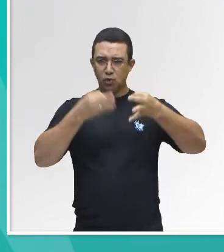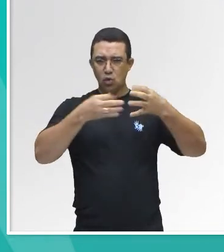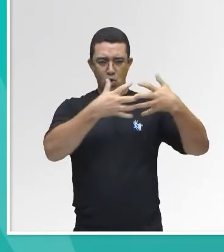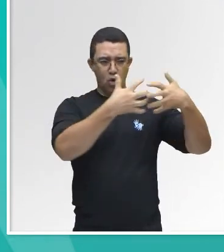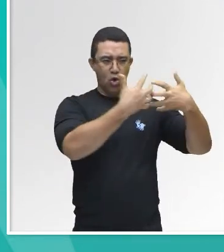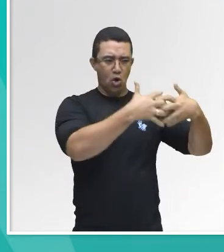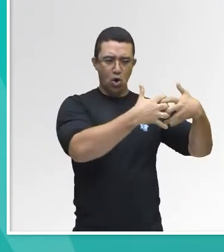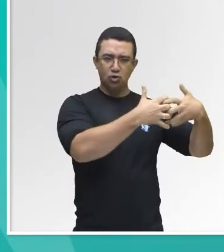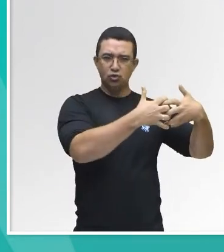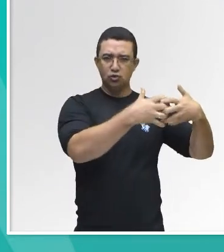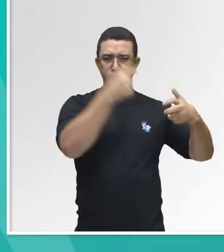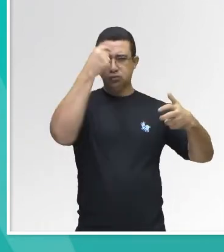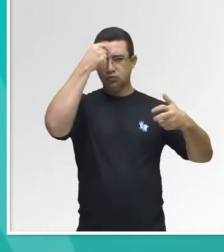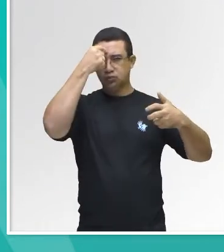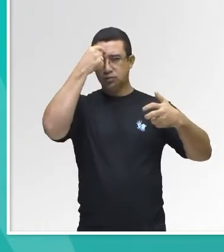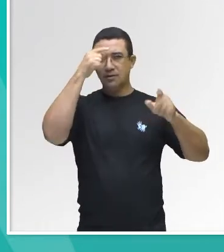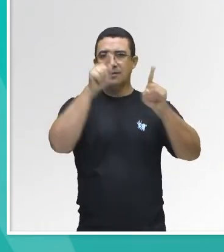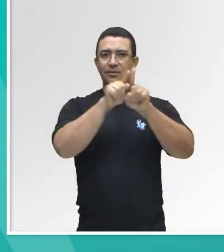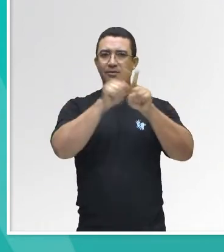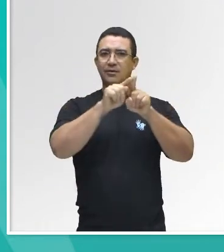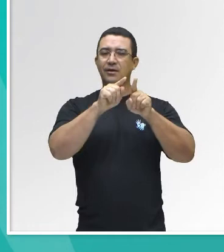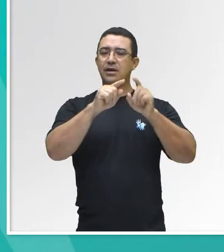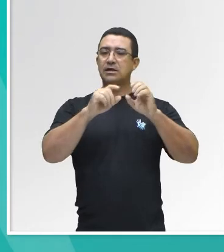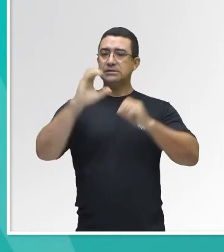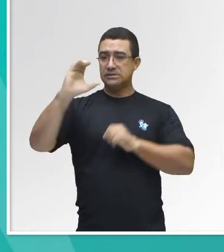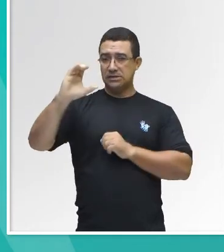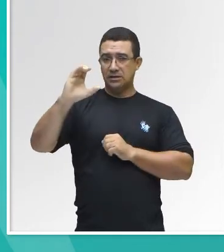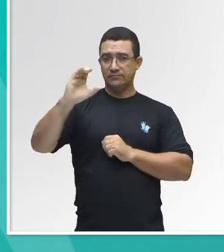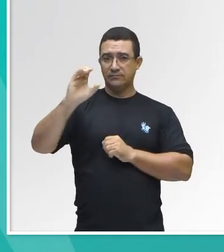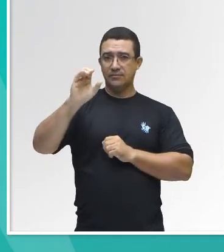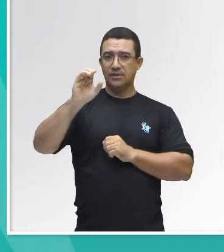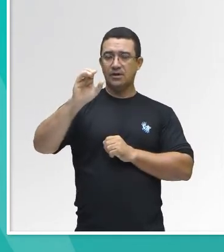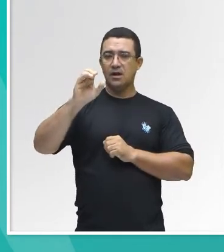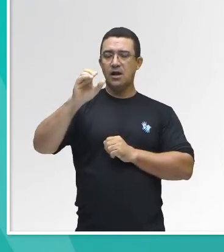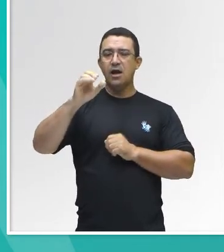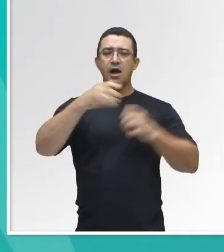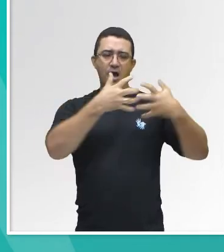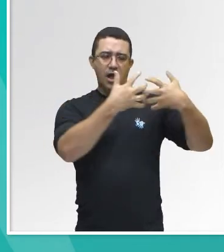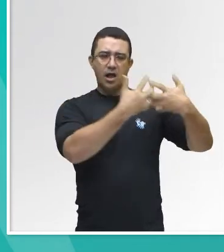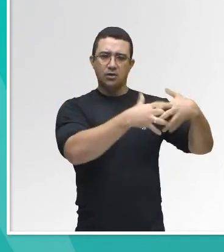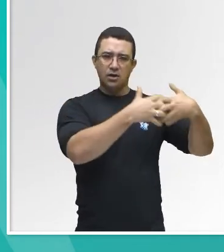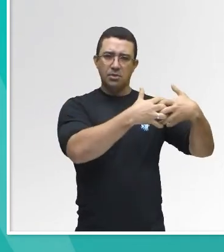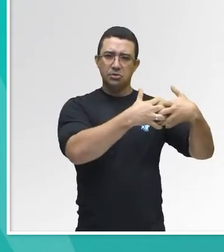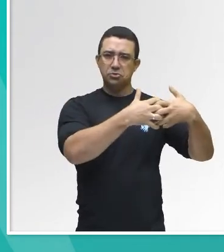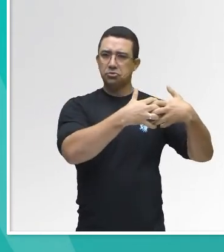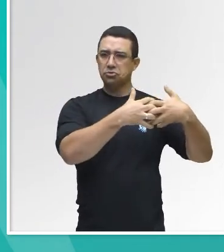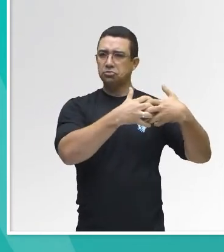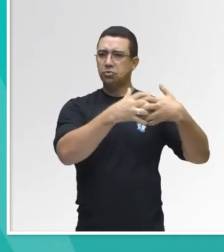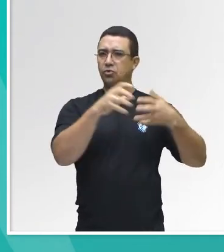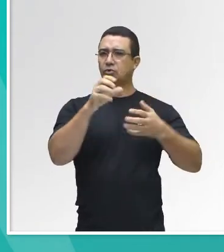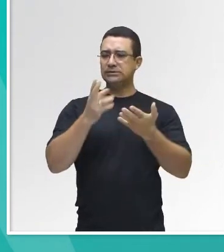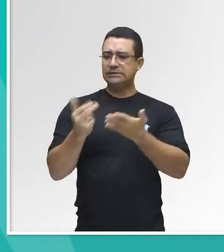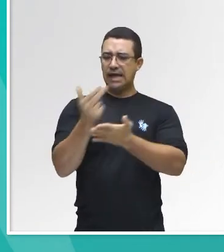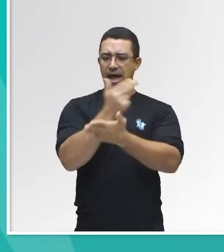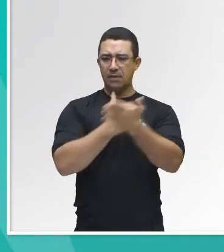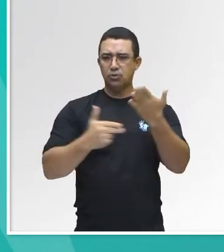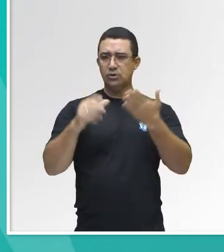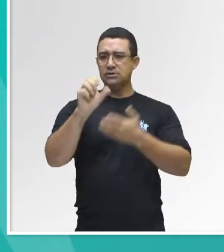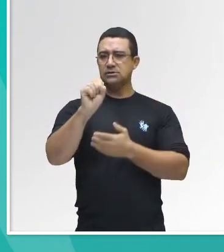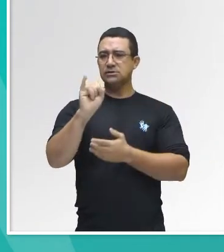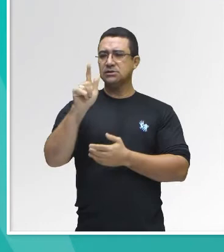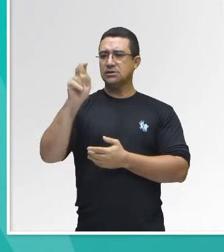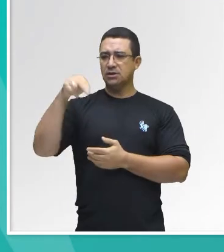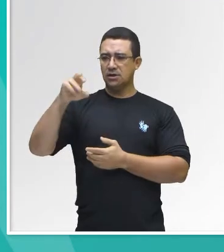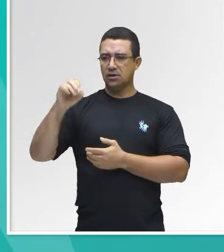lógico-racionais, nós temos racionamento por signos, né? Se utilizam